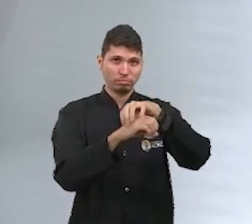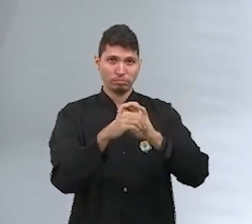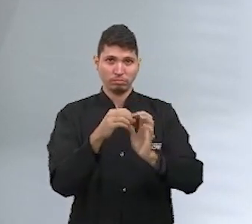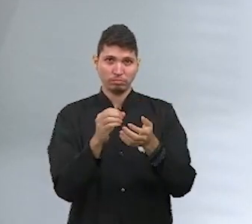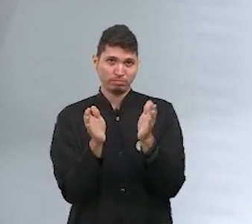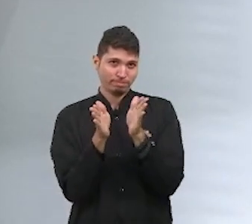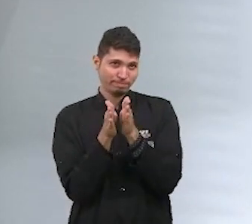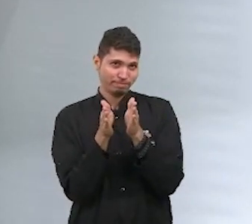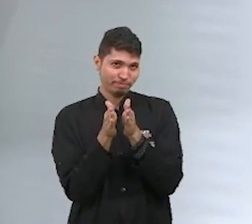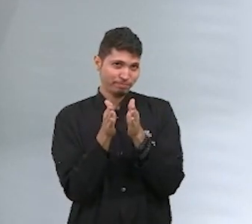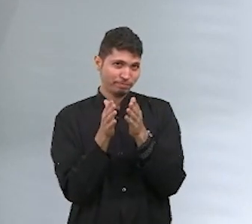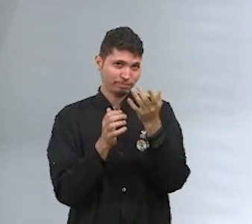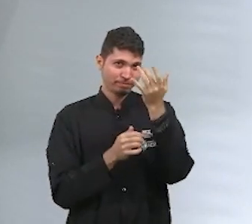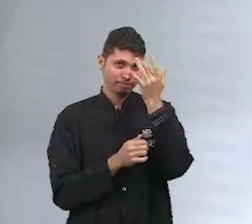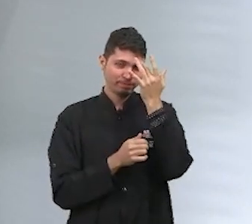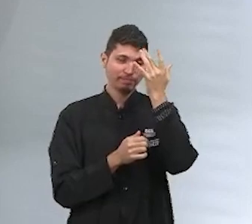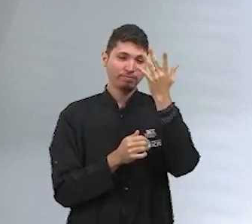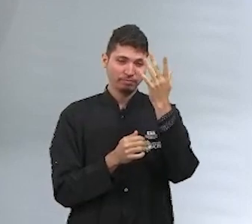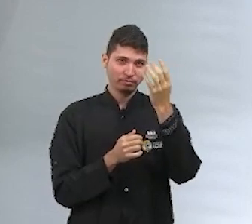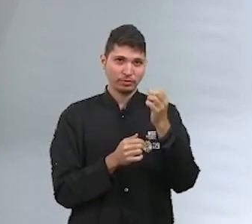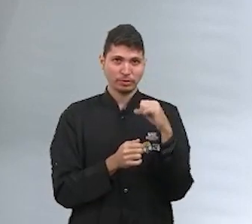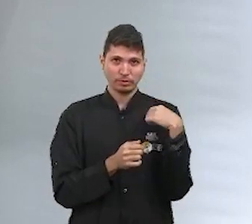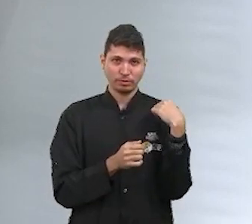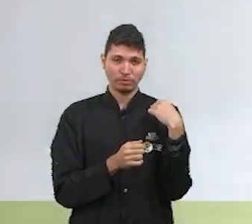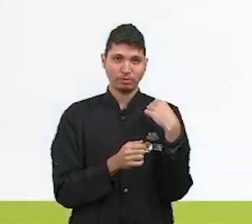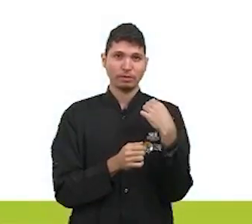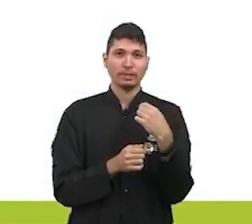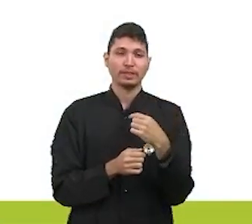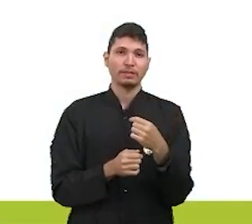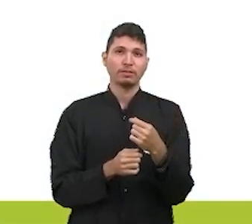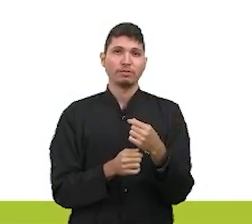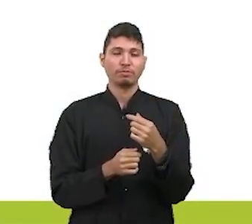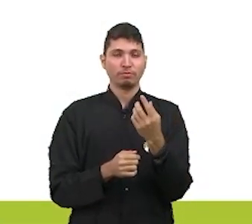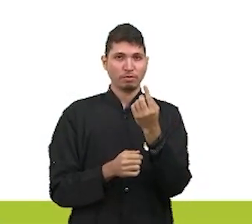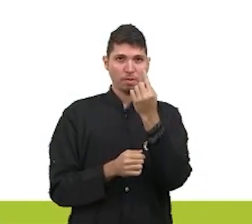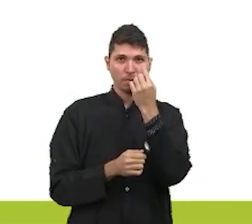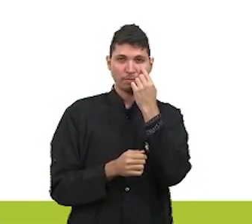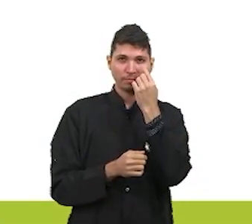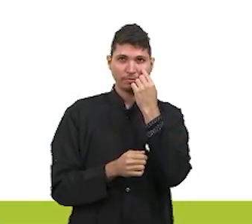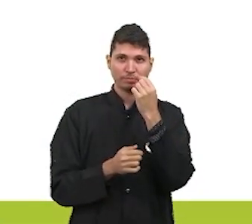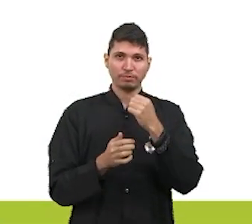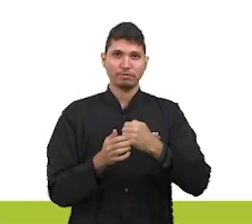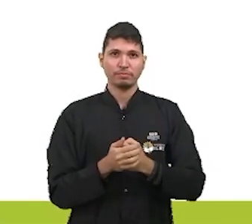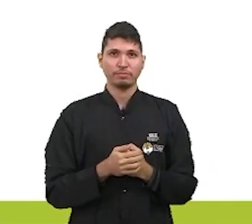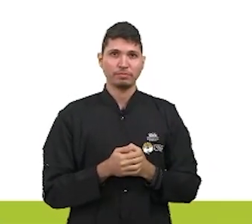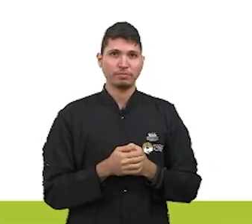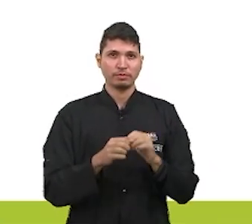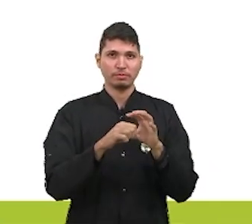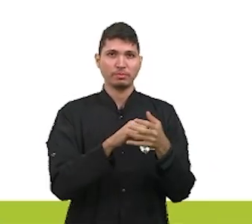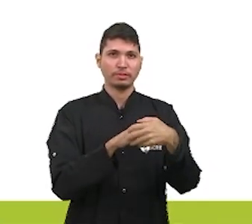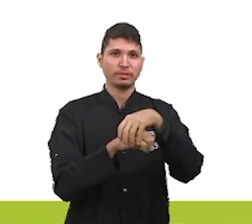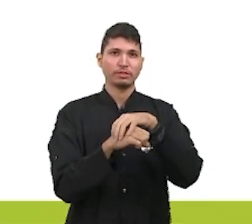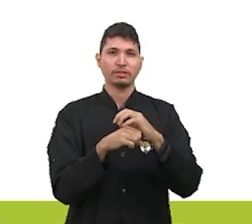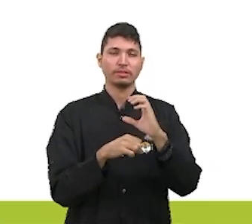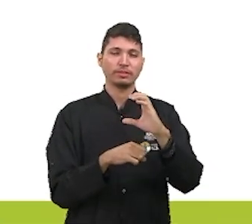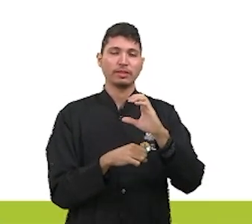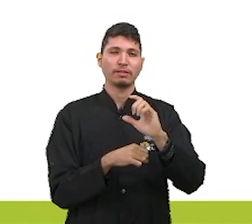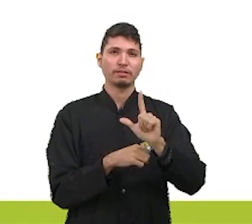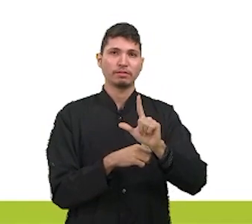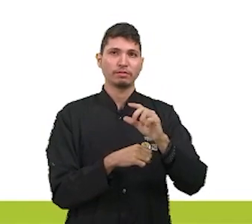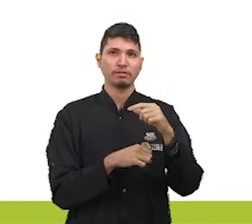pequenas para facilitar, né, a nossa análise. Primeiramente, eu coloquei a molécula de Cl2,